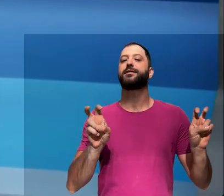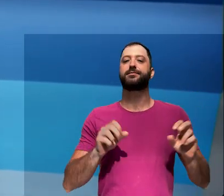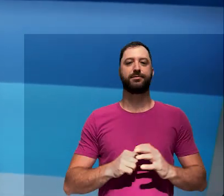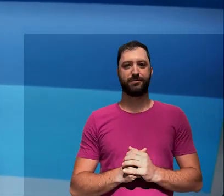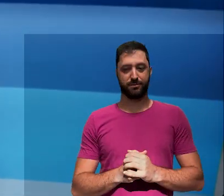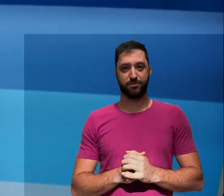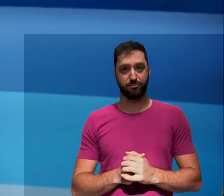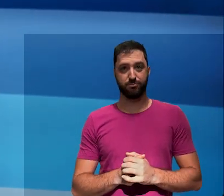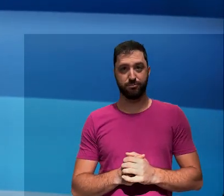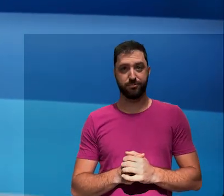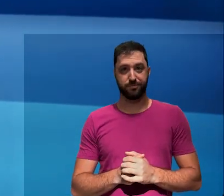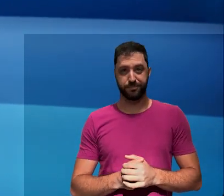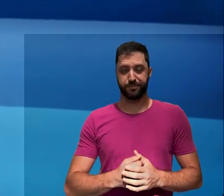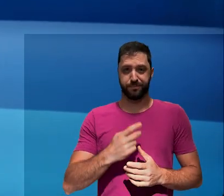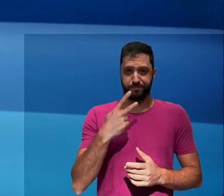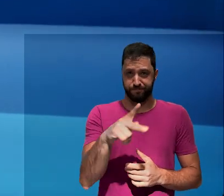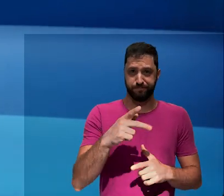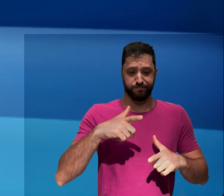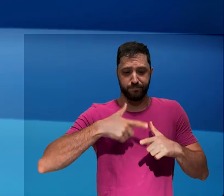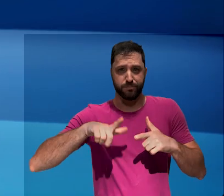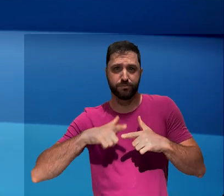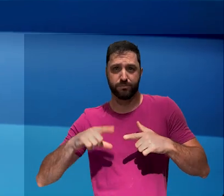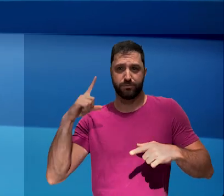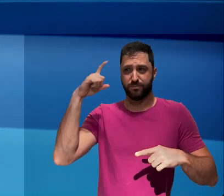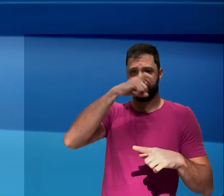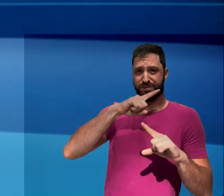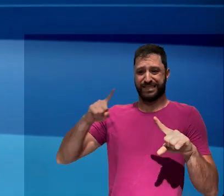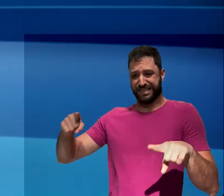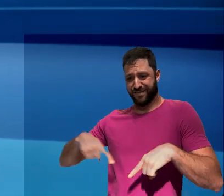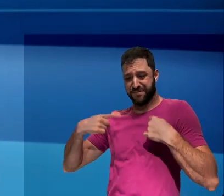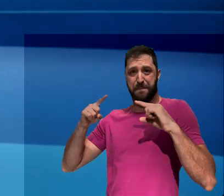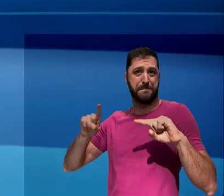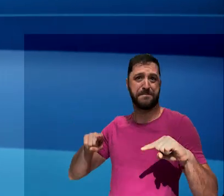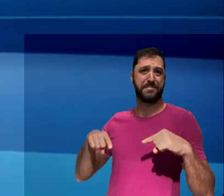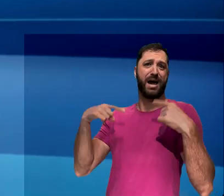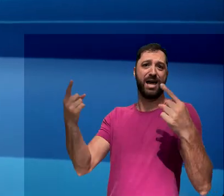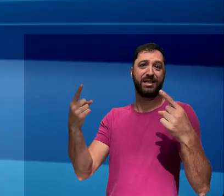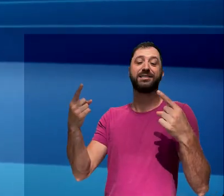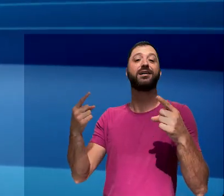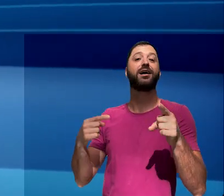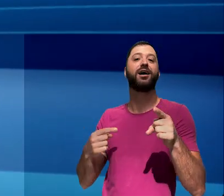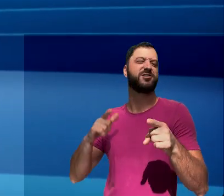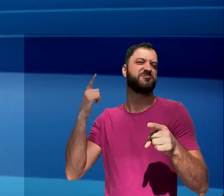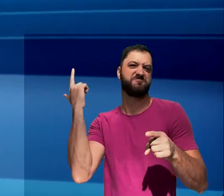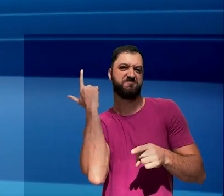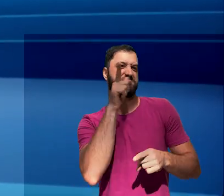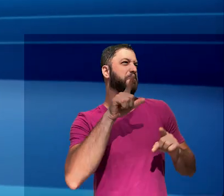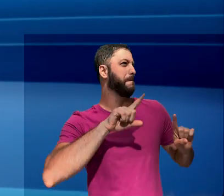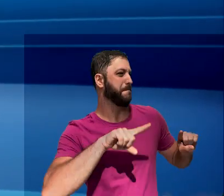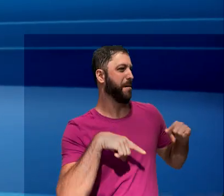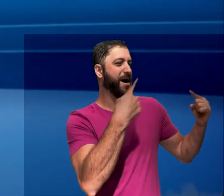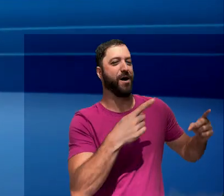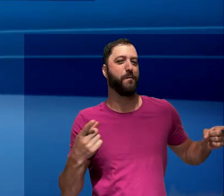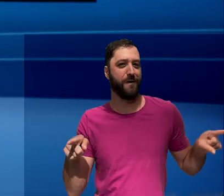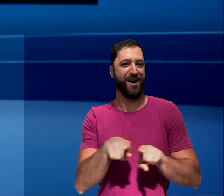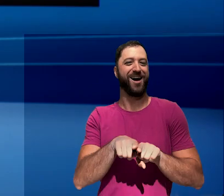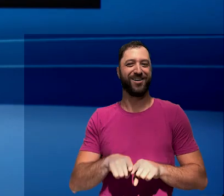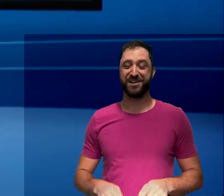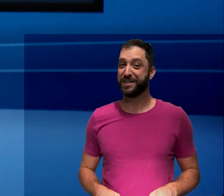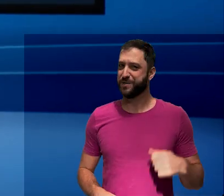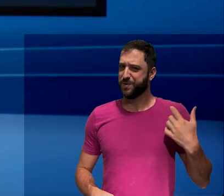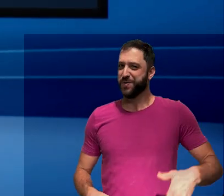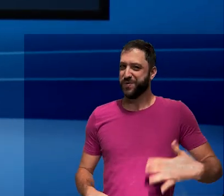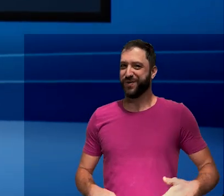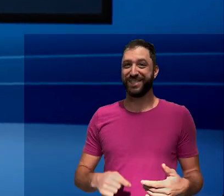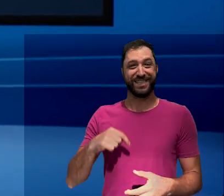seguinte pensamento. Quanto mais fortes forem suas provações, maiores serão também as suas vitórias, viu?